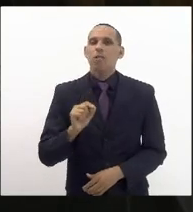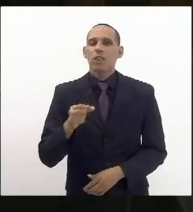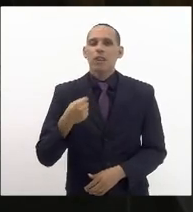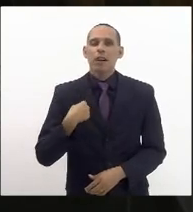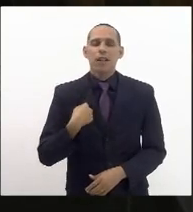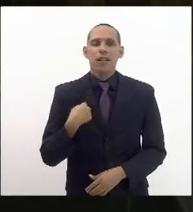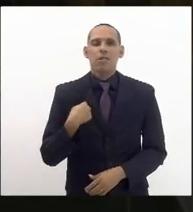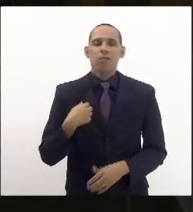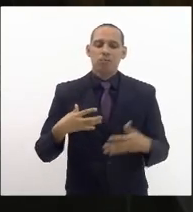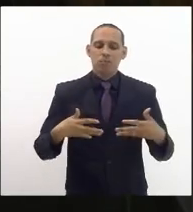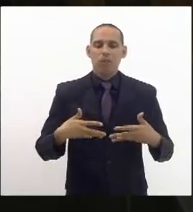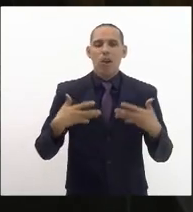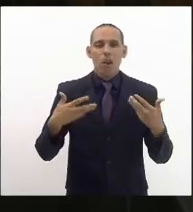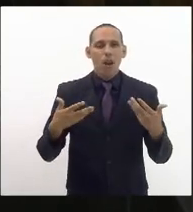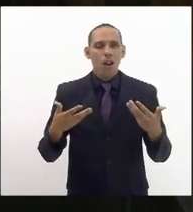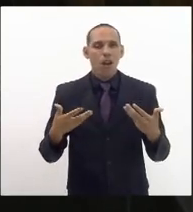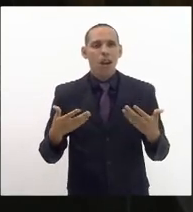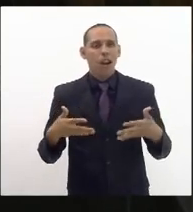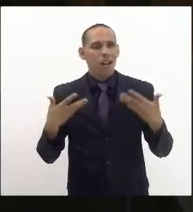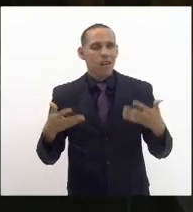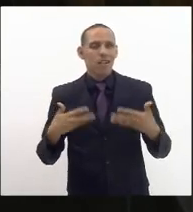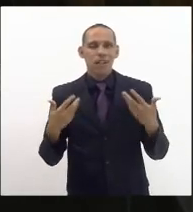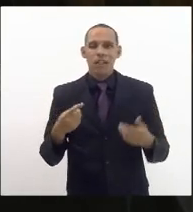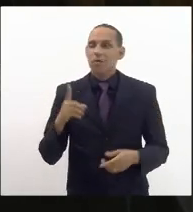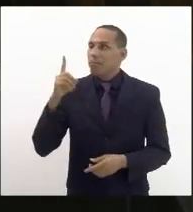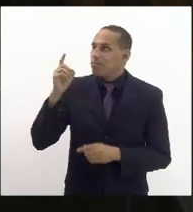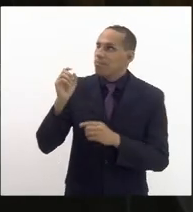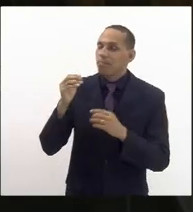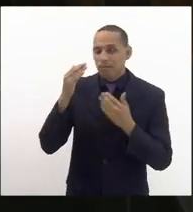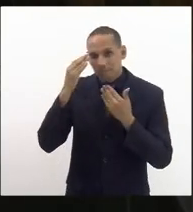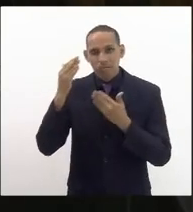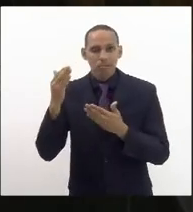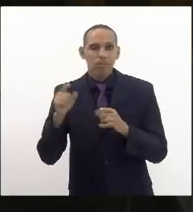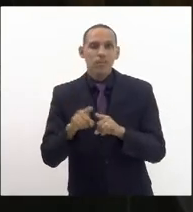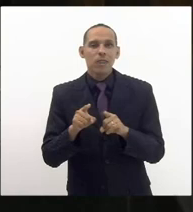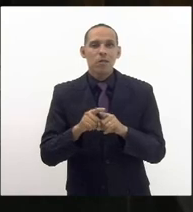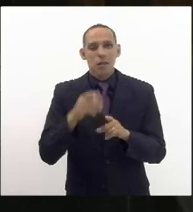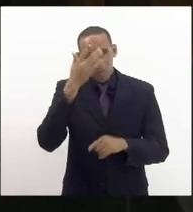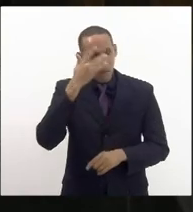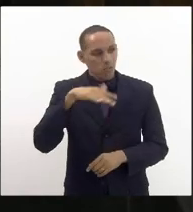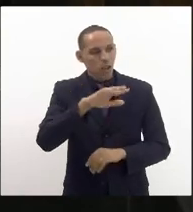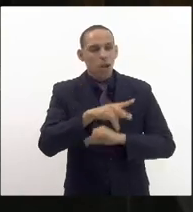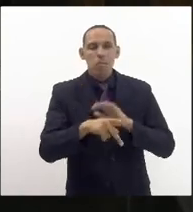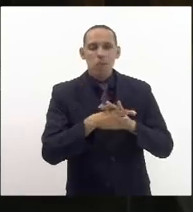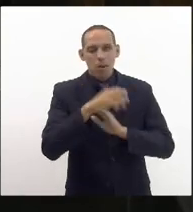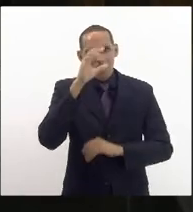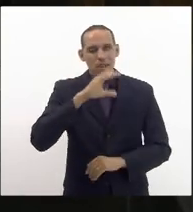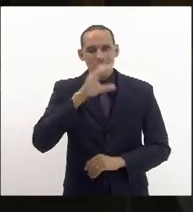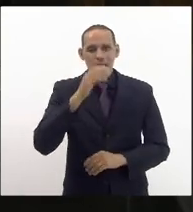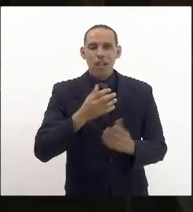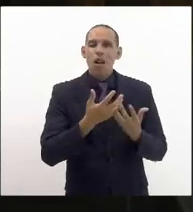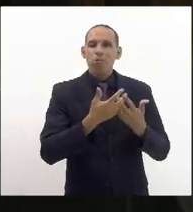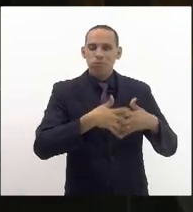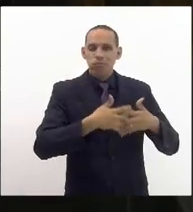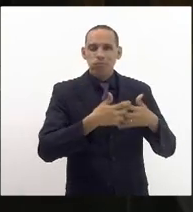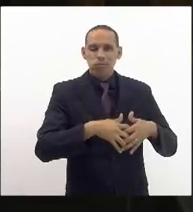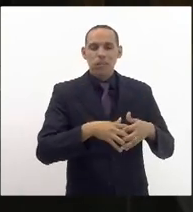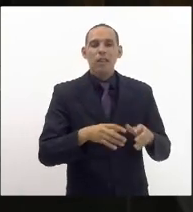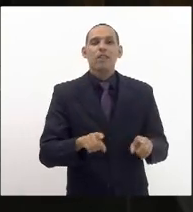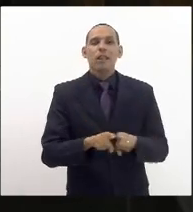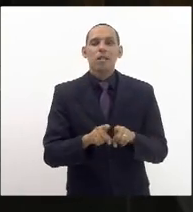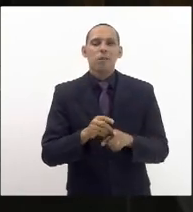a alegria, agradeço a Deus e agradeço aos cidadãos petropolitanos, agradeço ao meu irmão Daniel